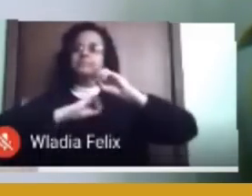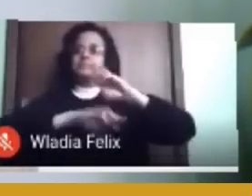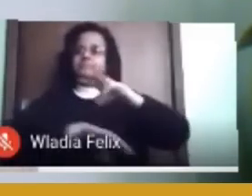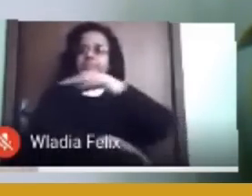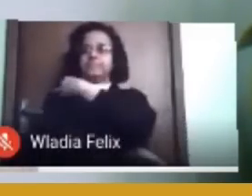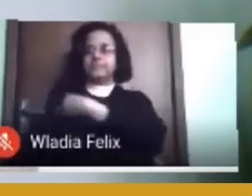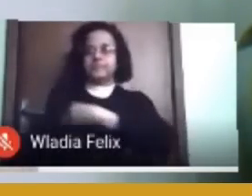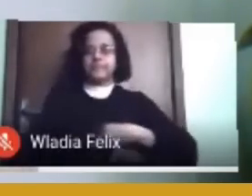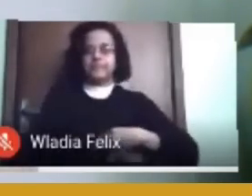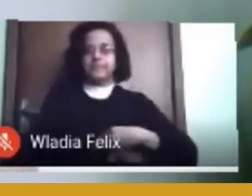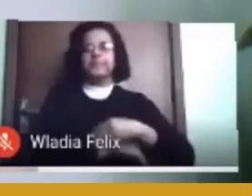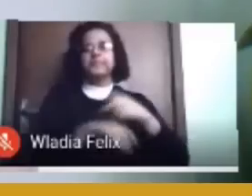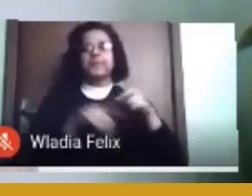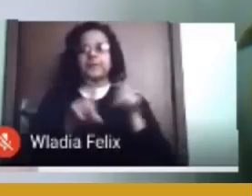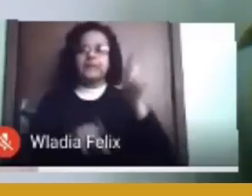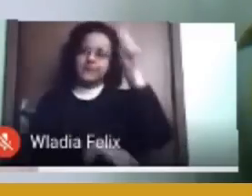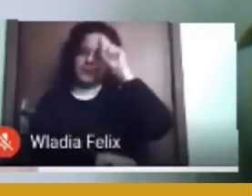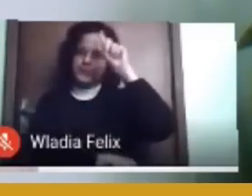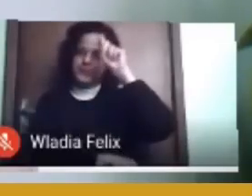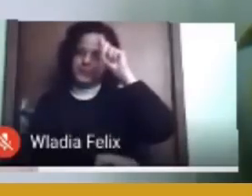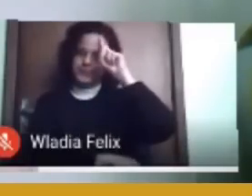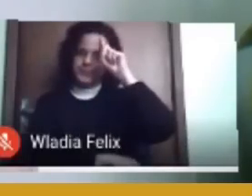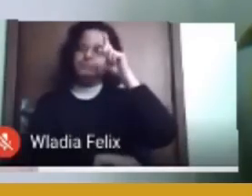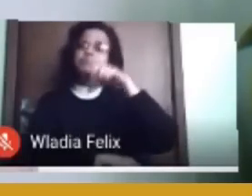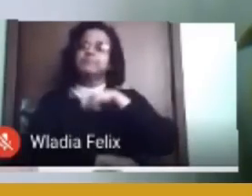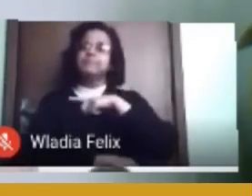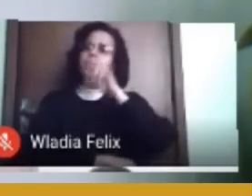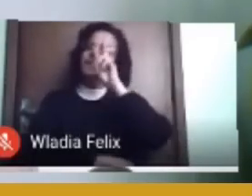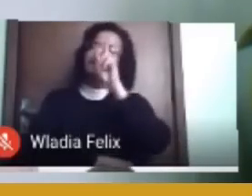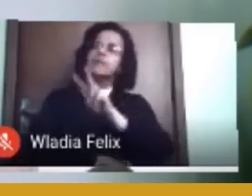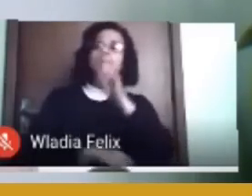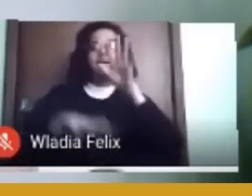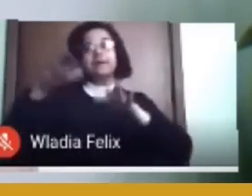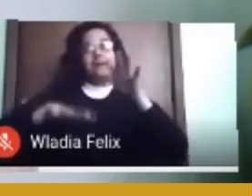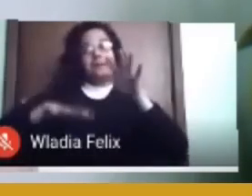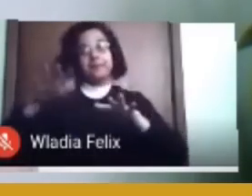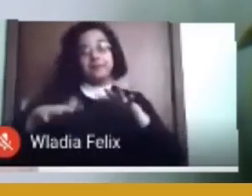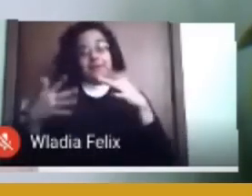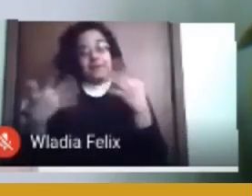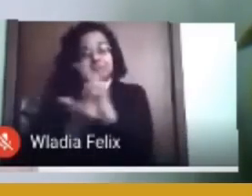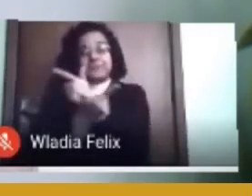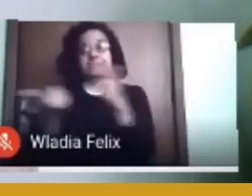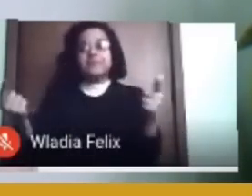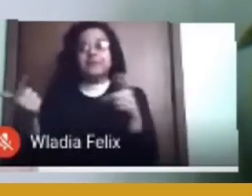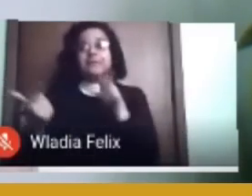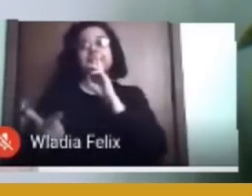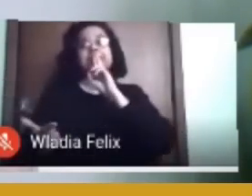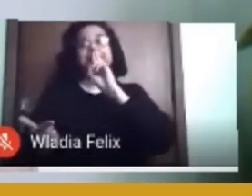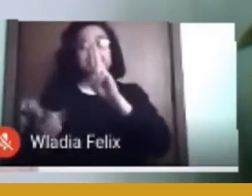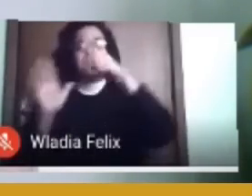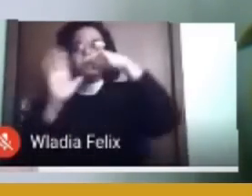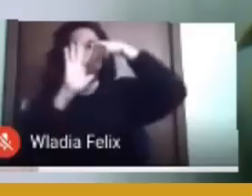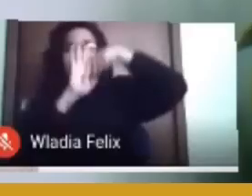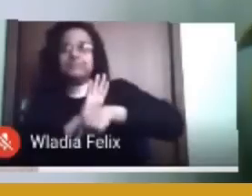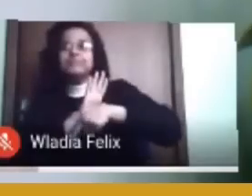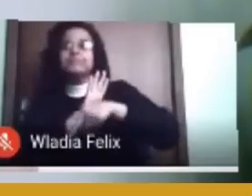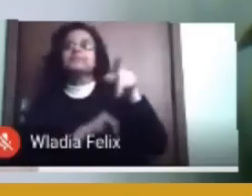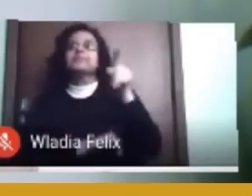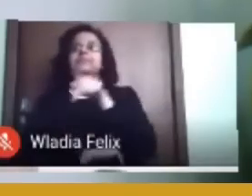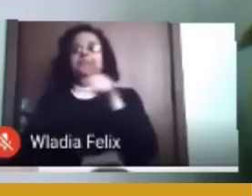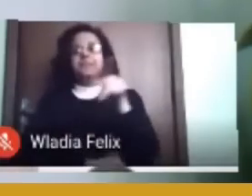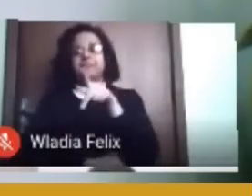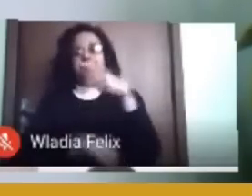essas respostas tão aprofundadas como o professor fez, afinal, é o estudo, é a pesquisa que o professor faz há tanto tempo, né? Então,